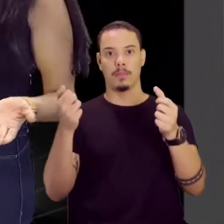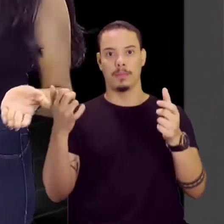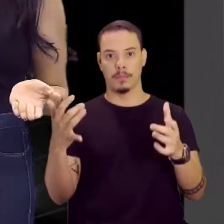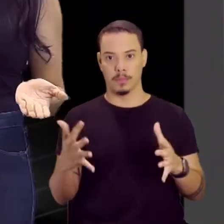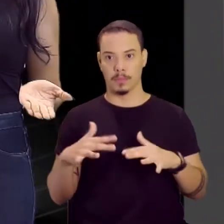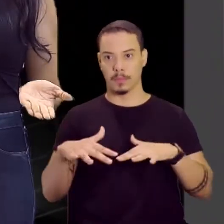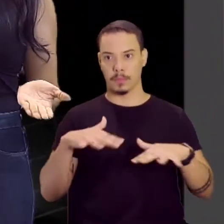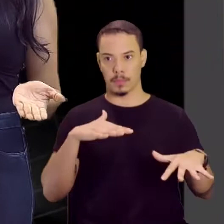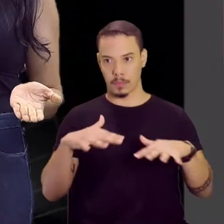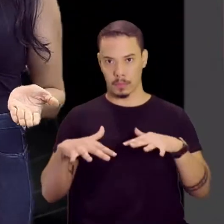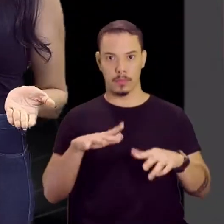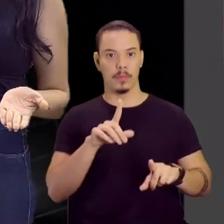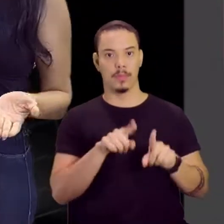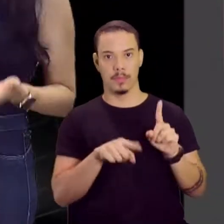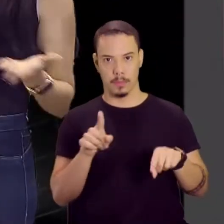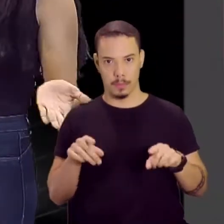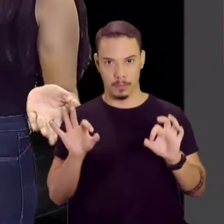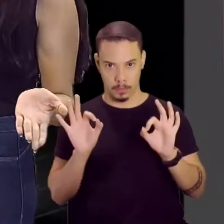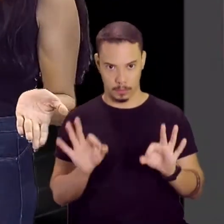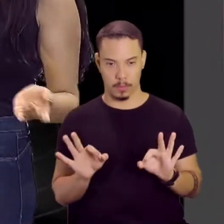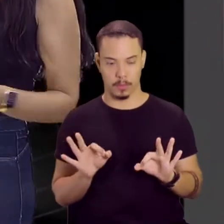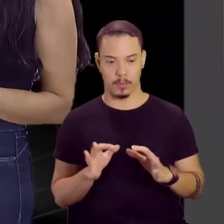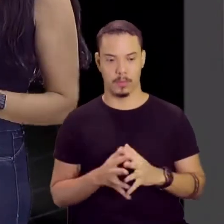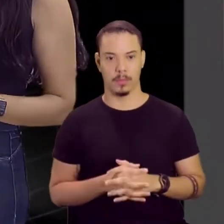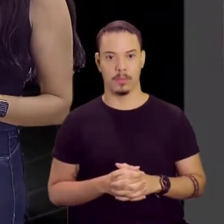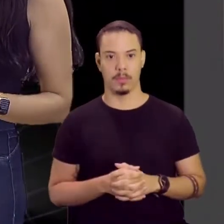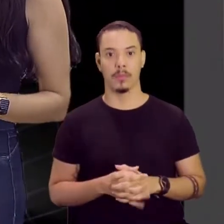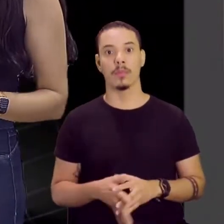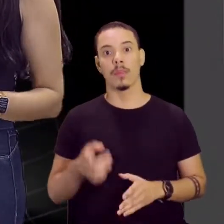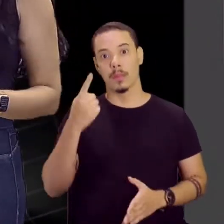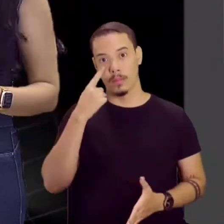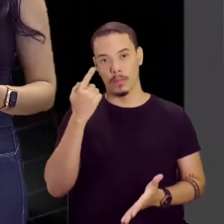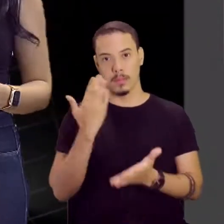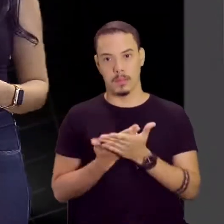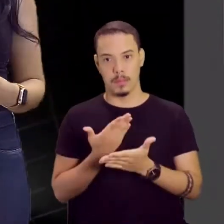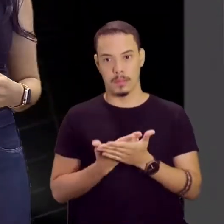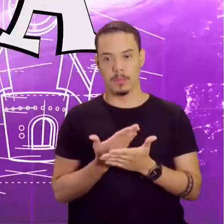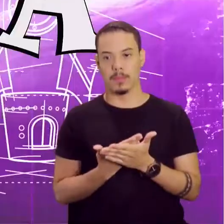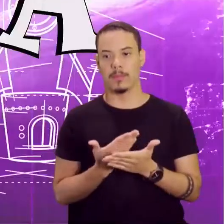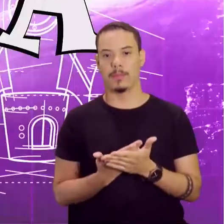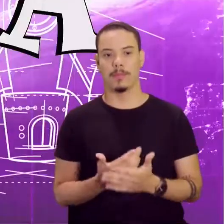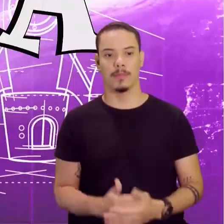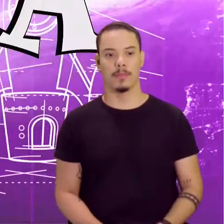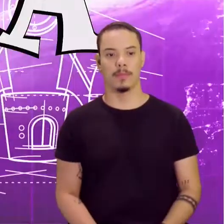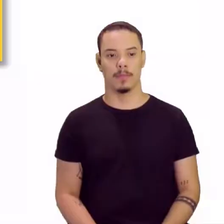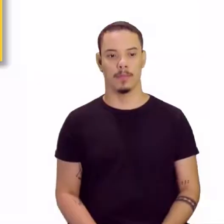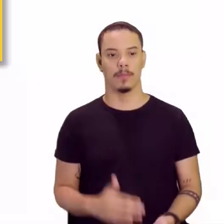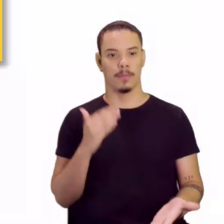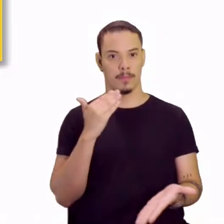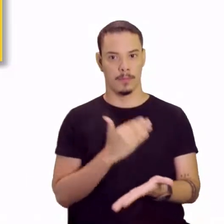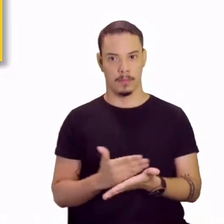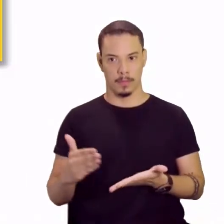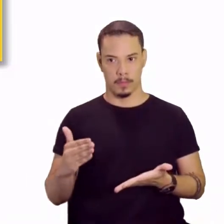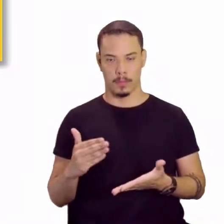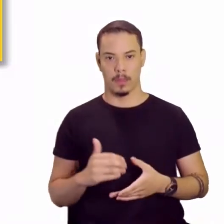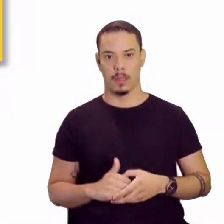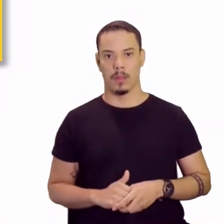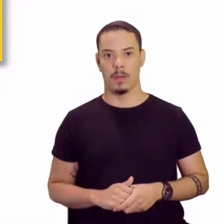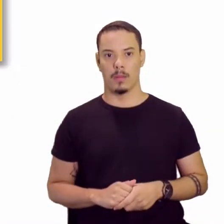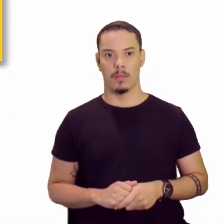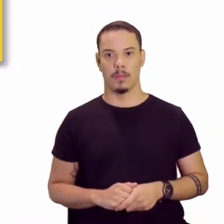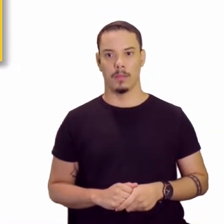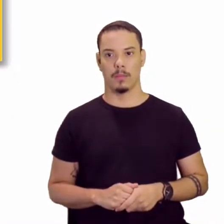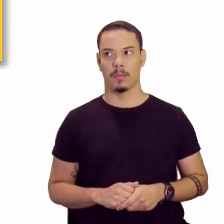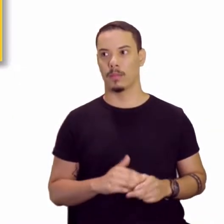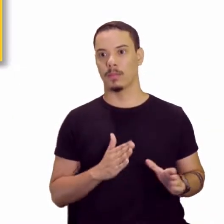movimento uniformemente variado. E vamos ver isso na aula de hoje. Vamos ver na aula de hoje, então. Vamos começar, pessoal. Olha só. Olha lá, o Parte